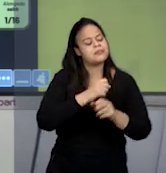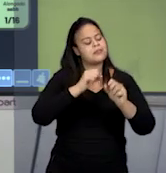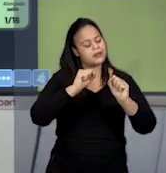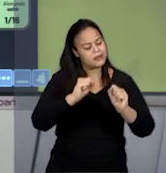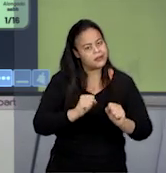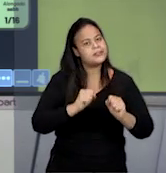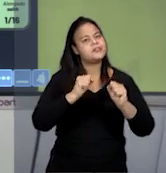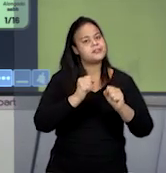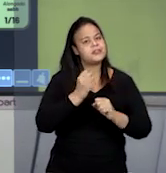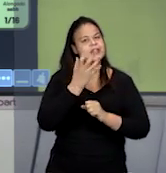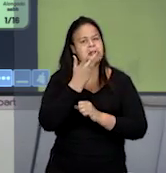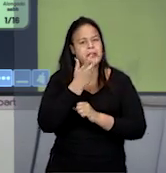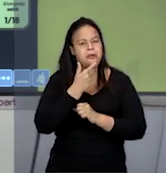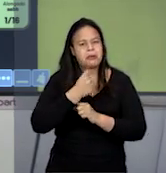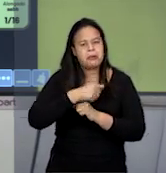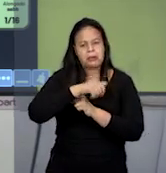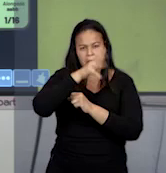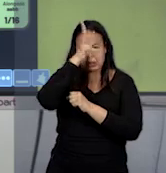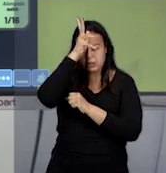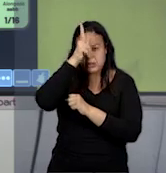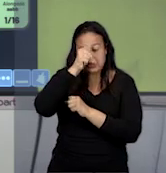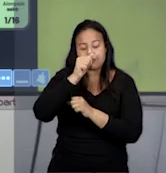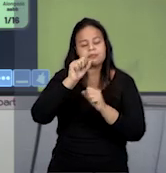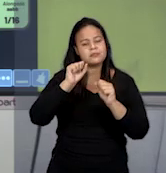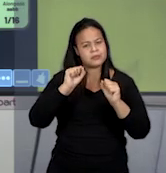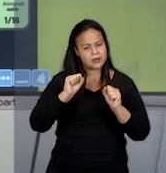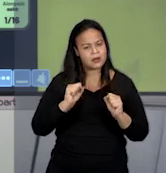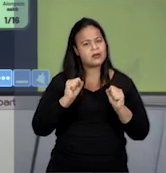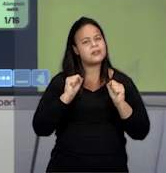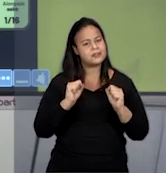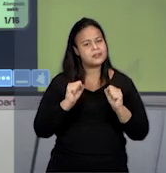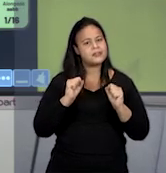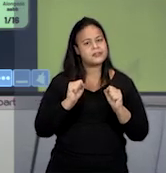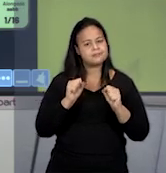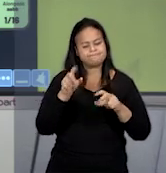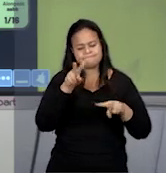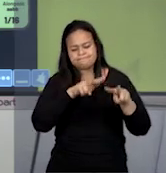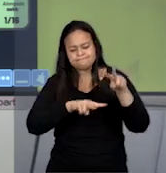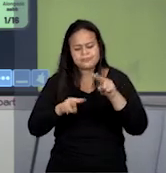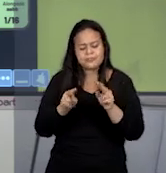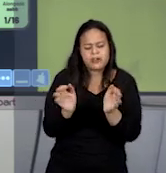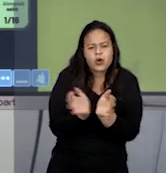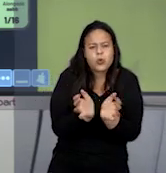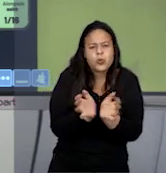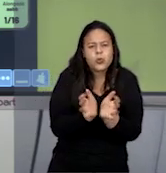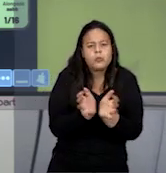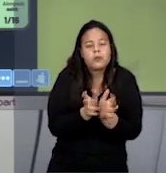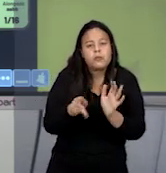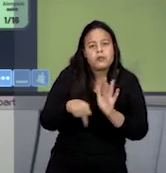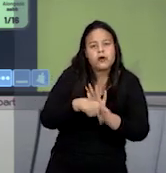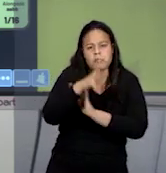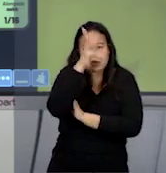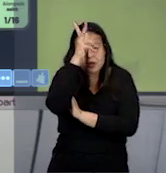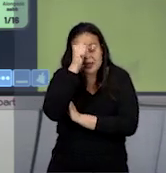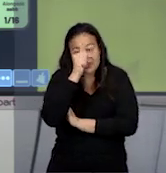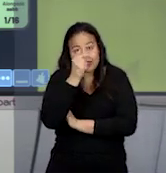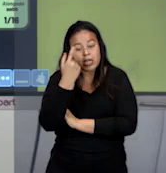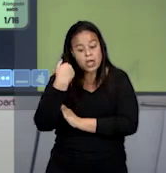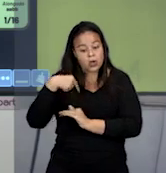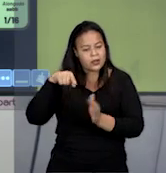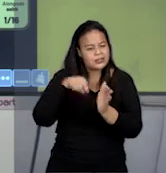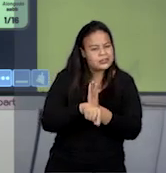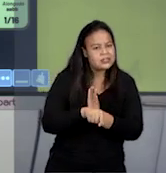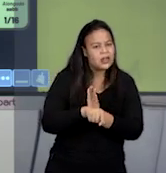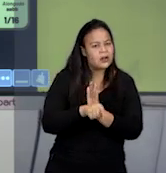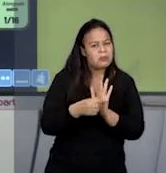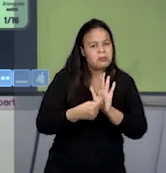ou simples, isso vai ser muito comum quando a gente vai observar em galináceos. Eu não trouxe essa questão para a nossa aula de hoje,